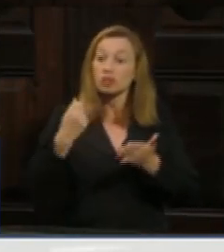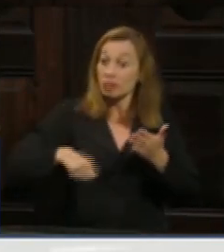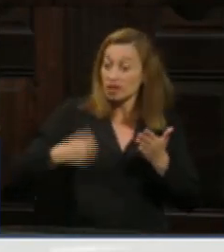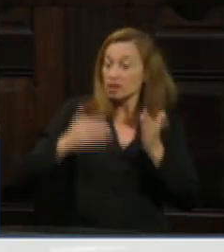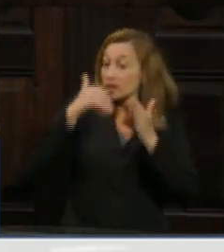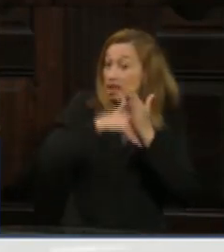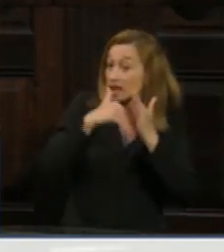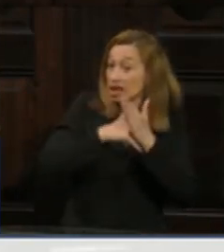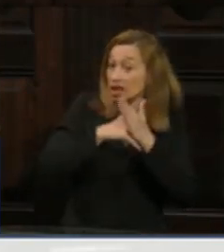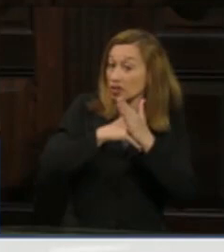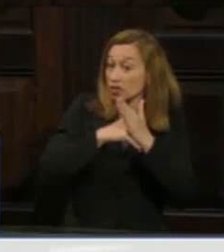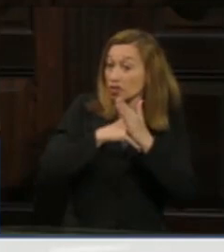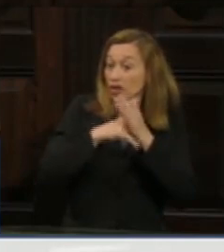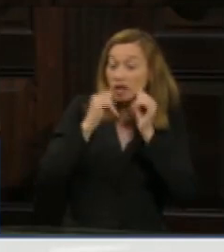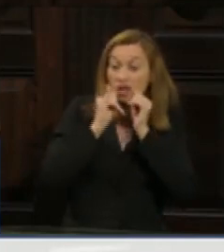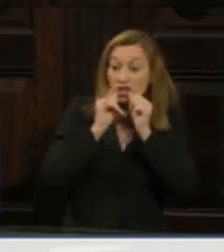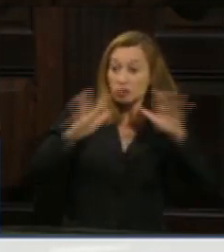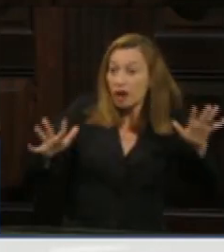e que